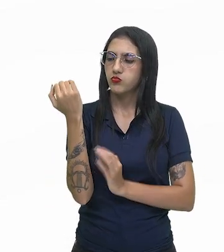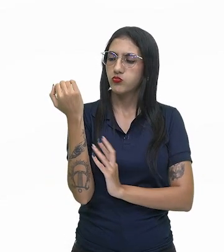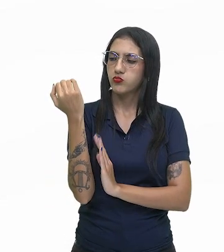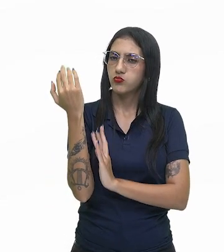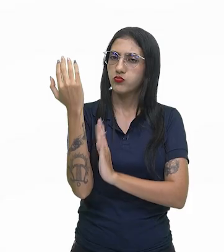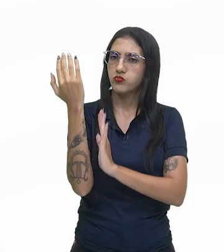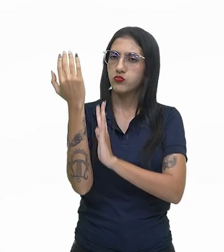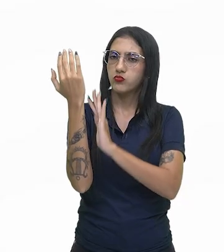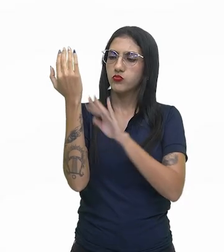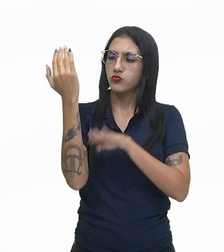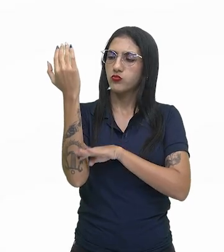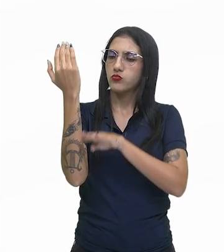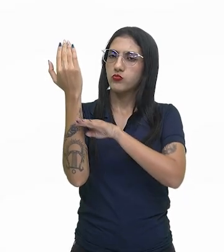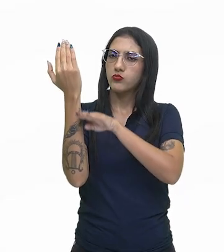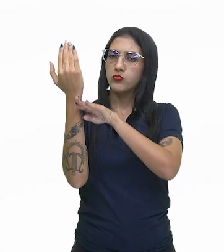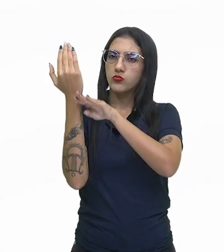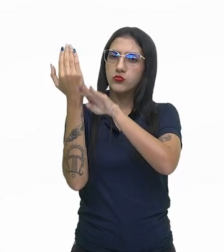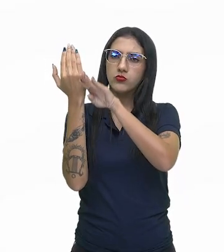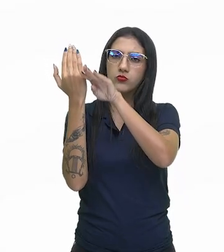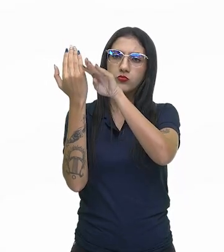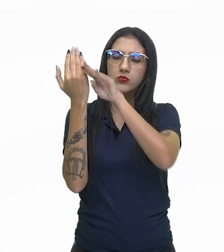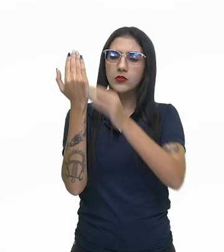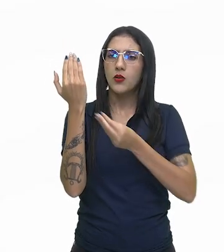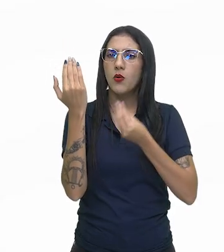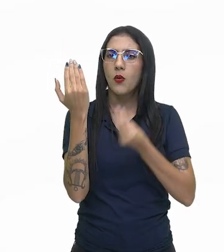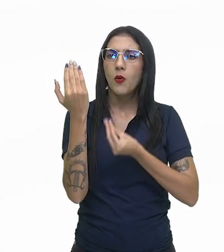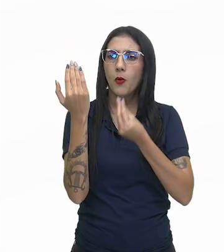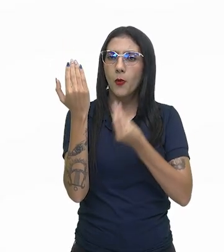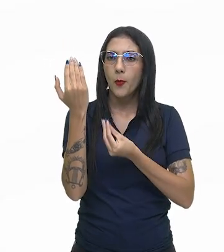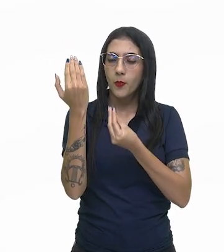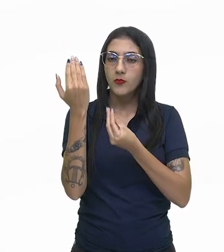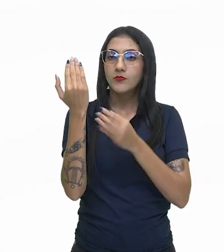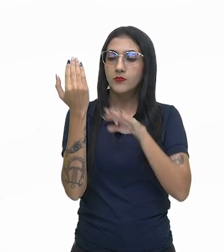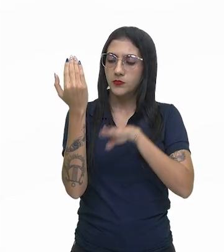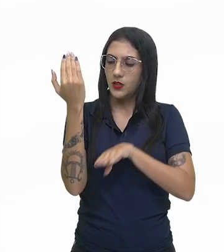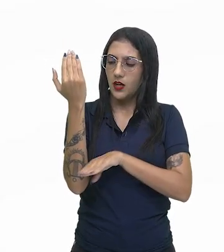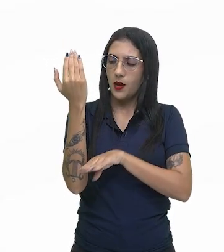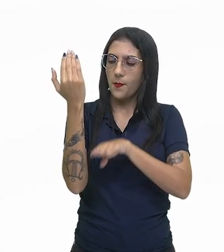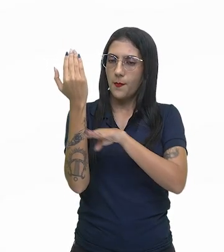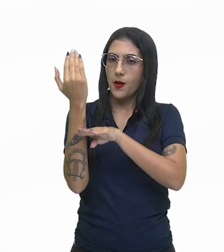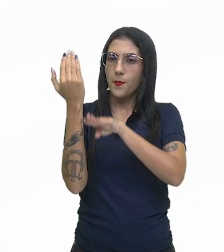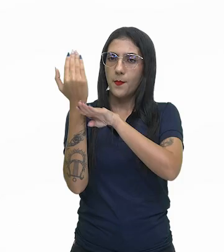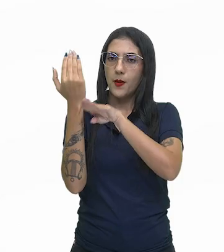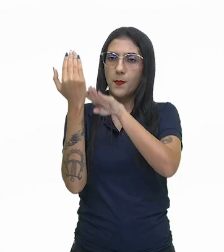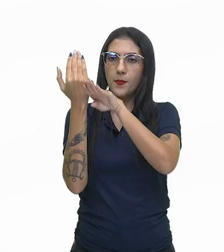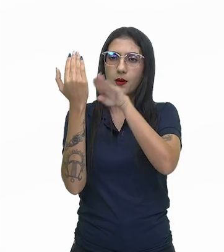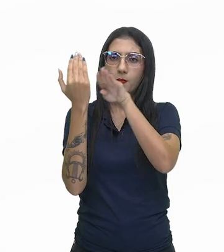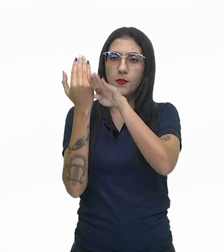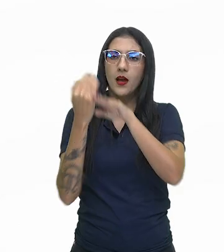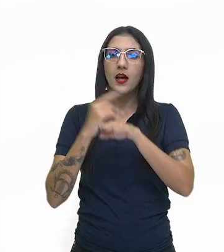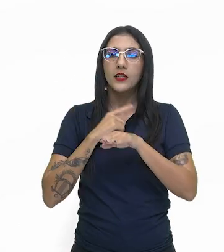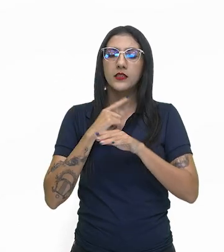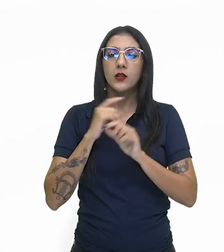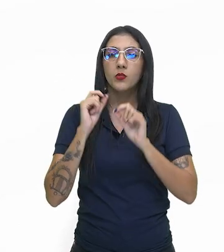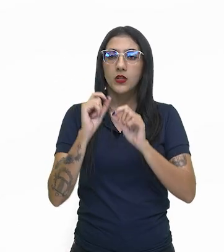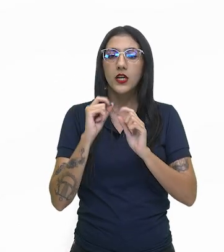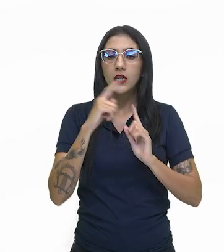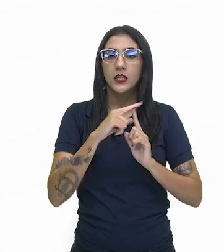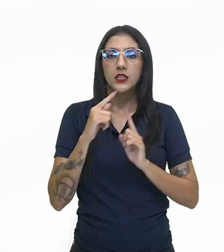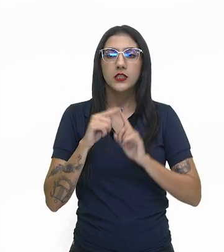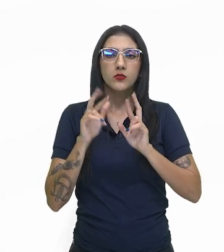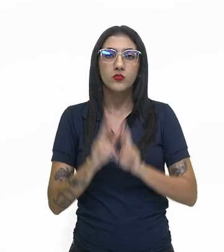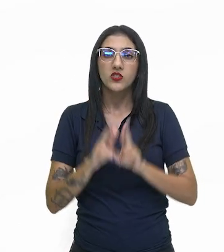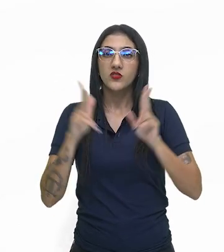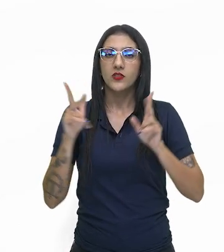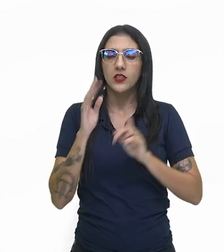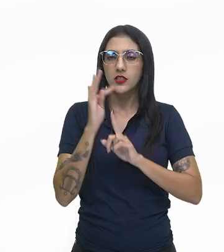no petróleo? Sabe como isso ocorre? Pela diferença nos pontos de ebulição.